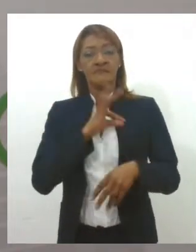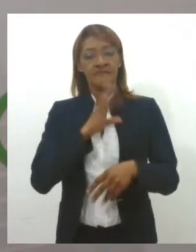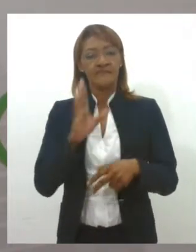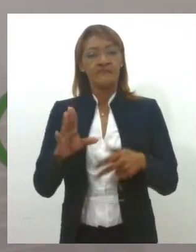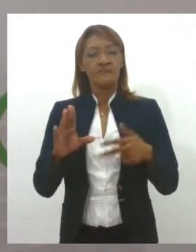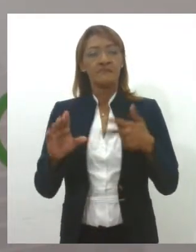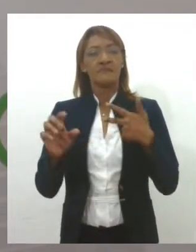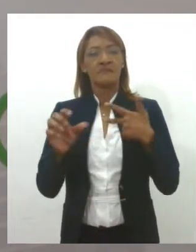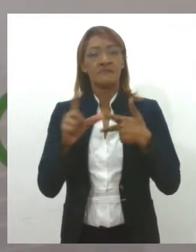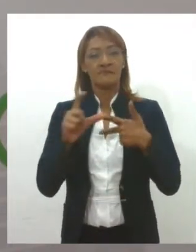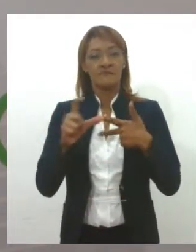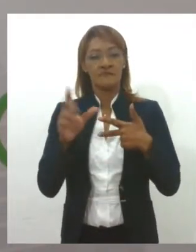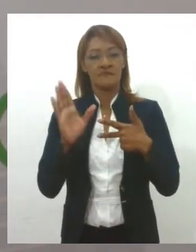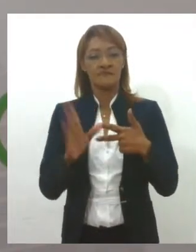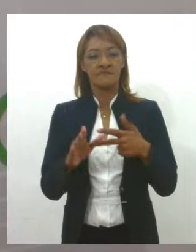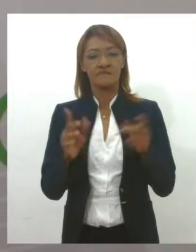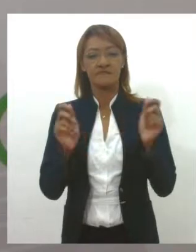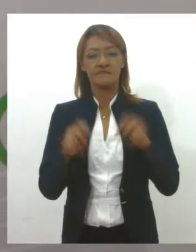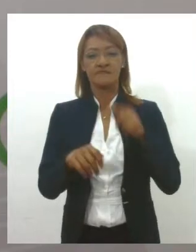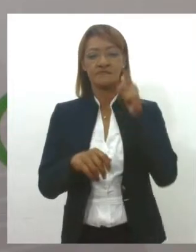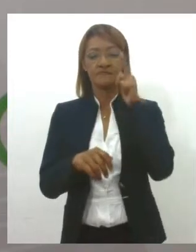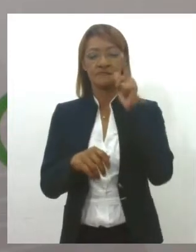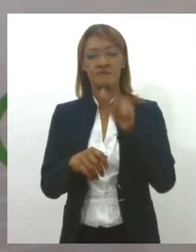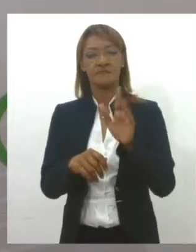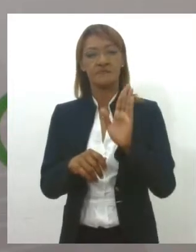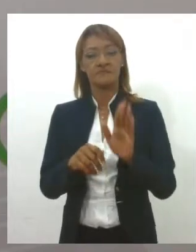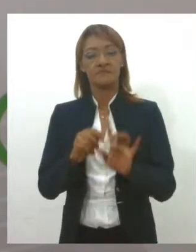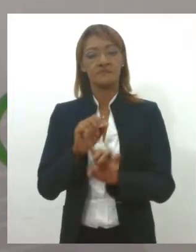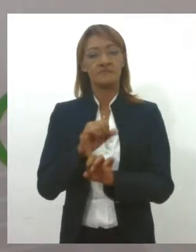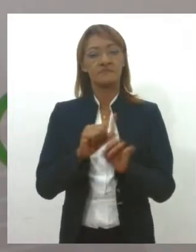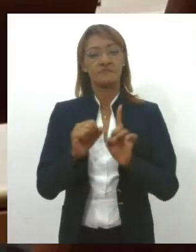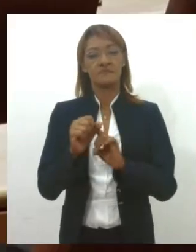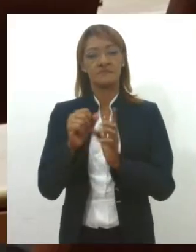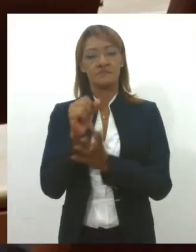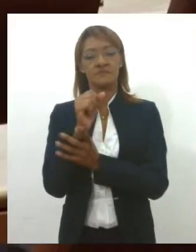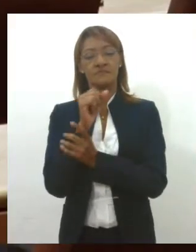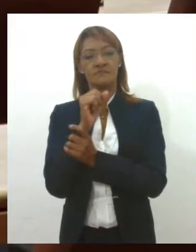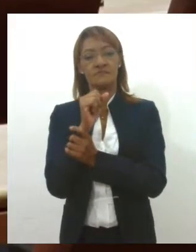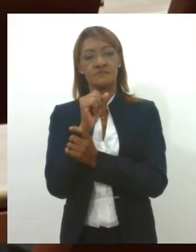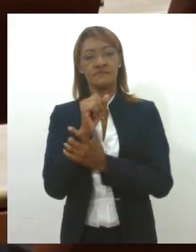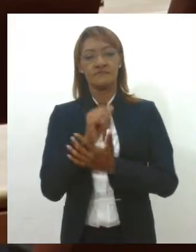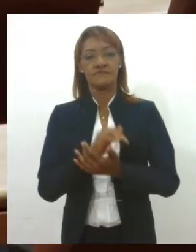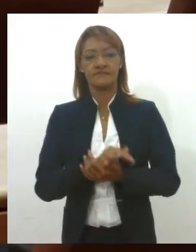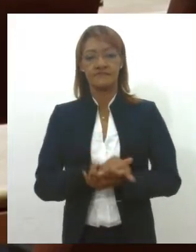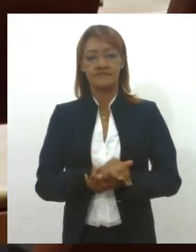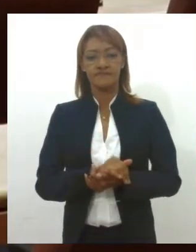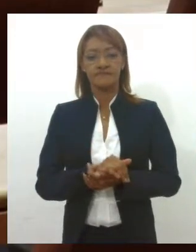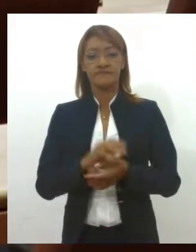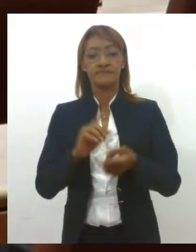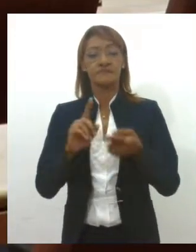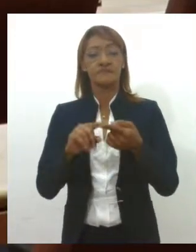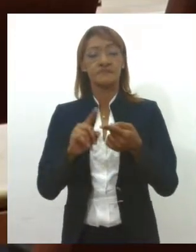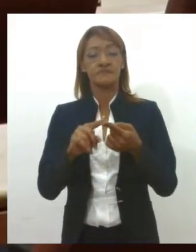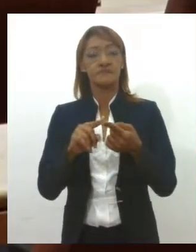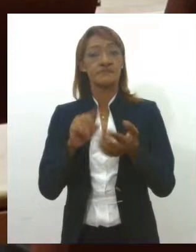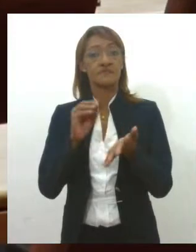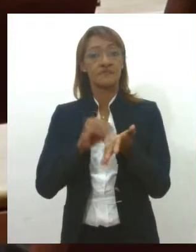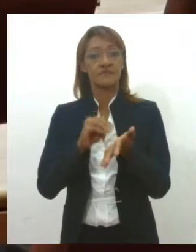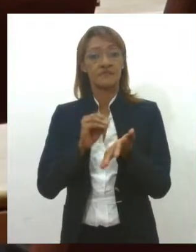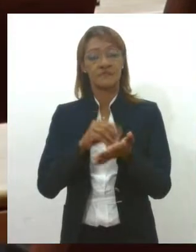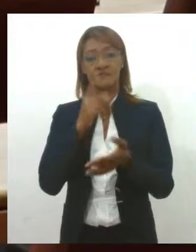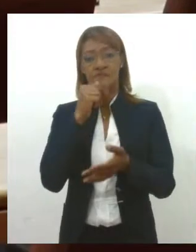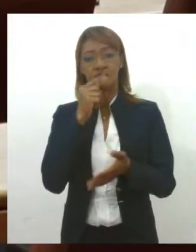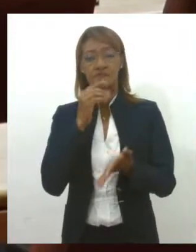continuar conseguir chegar a bom termo em que a sociedade tem a garantia de sua segurança problemas no abastecimento de água em alguns municípios